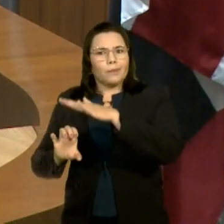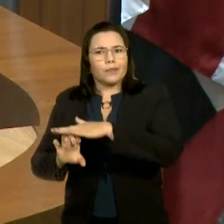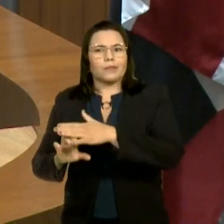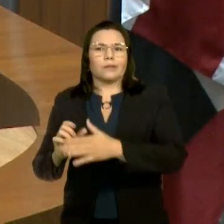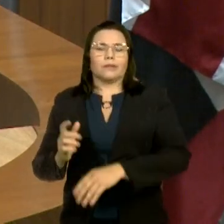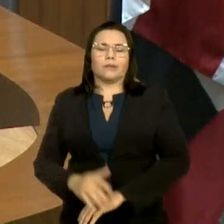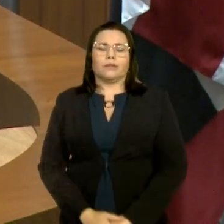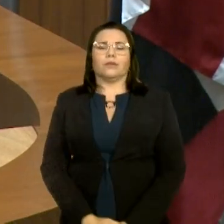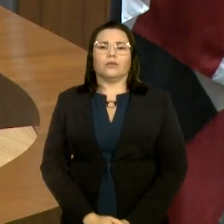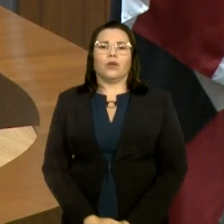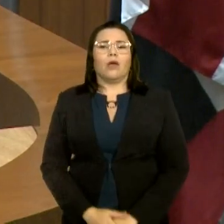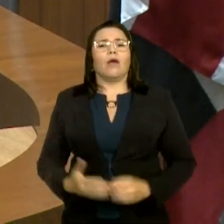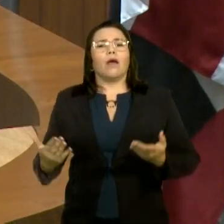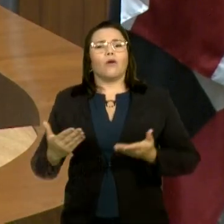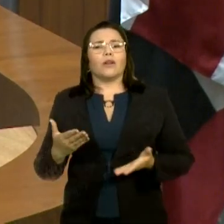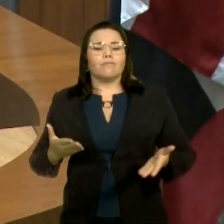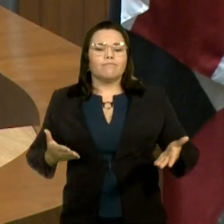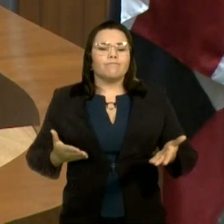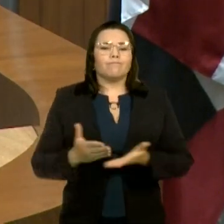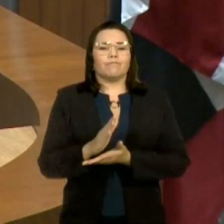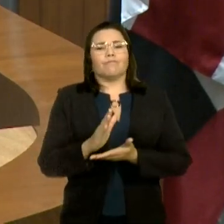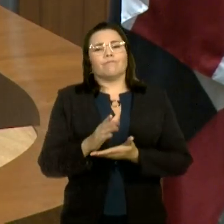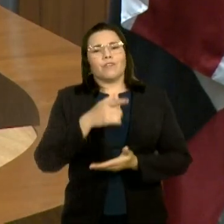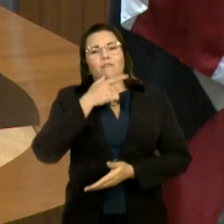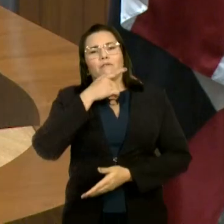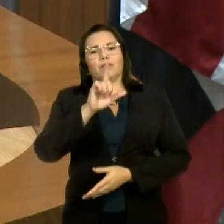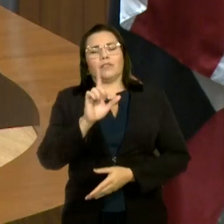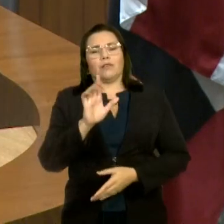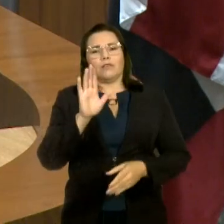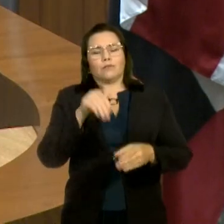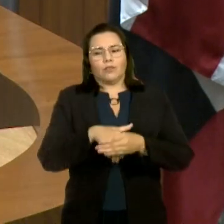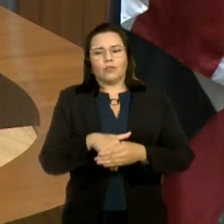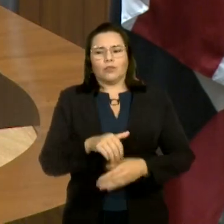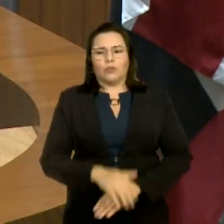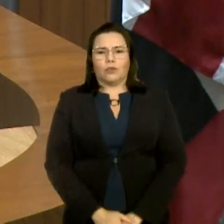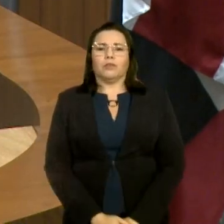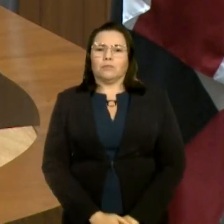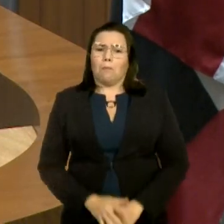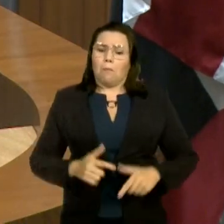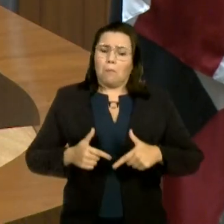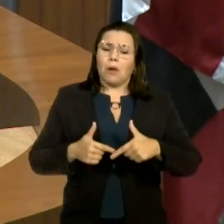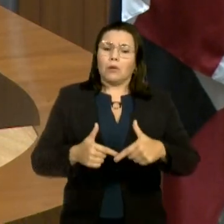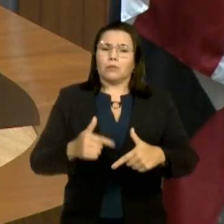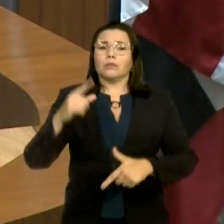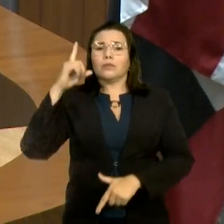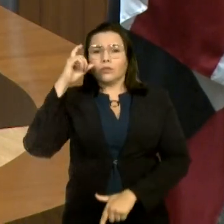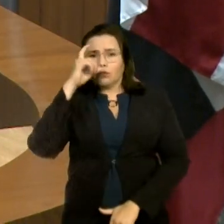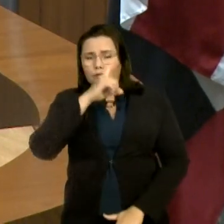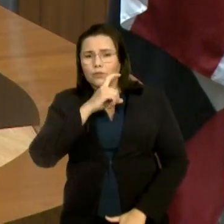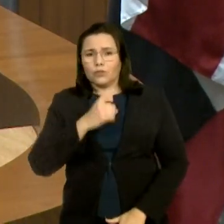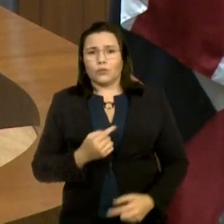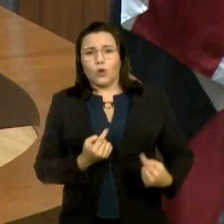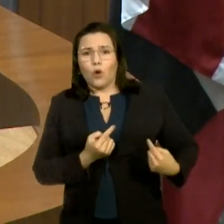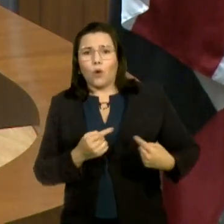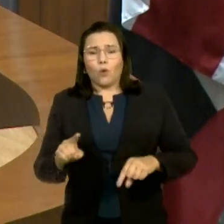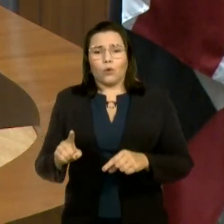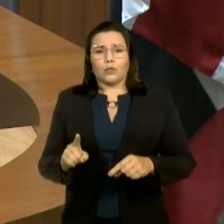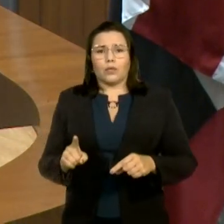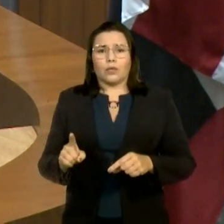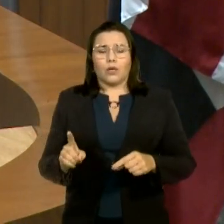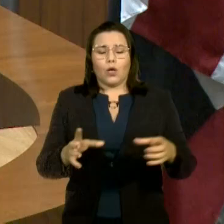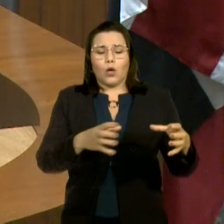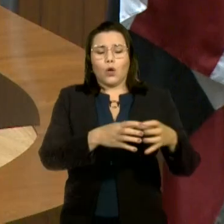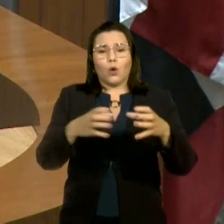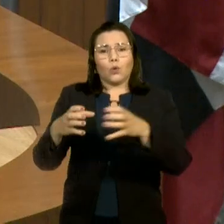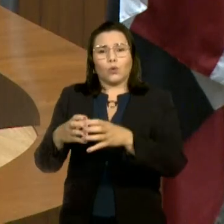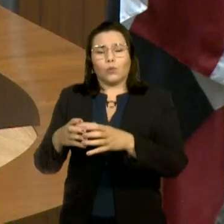cidade da Baixada maranhense e foi uma luta ardua uma luta dura uma luta contra duas máquinas a máquina da prefeitura E